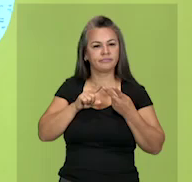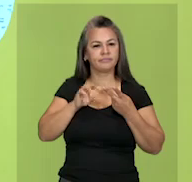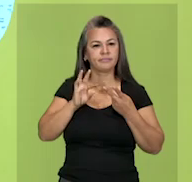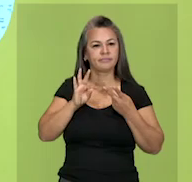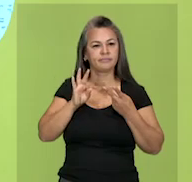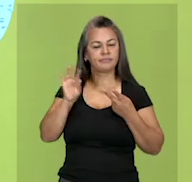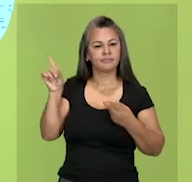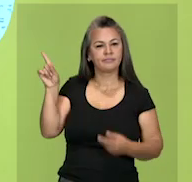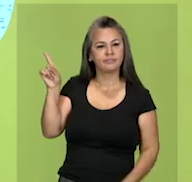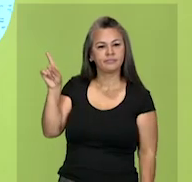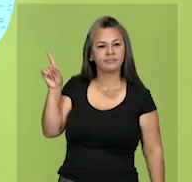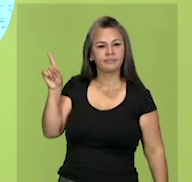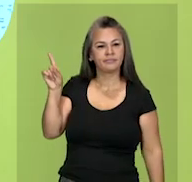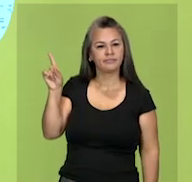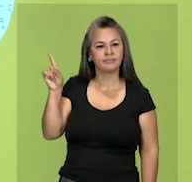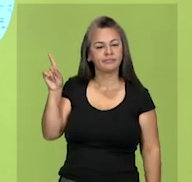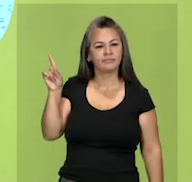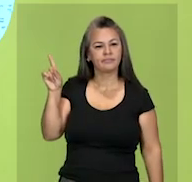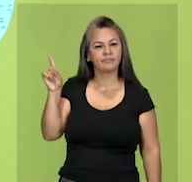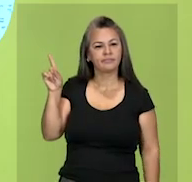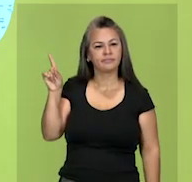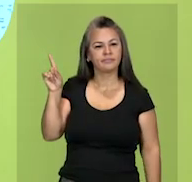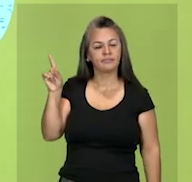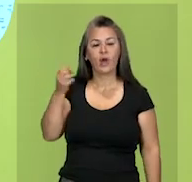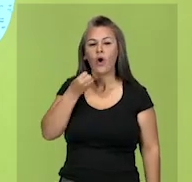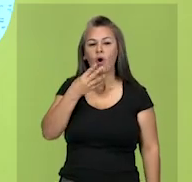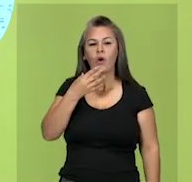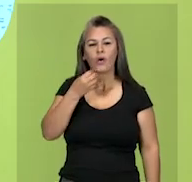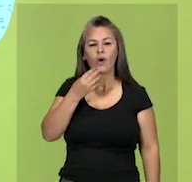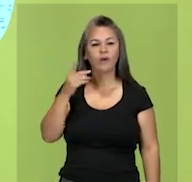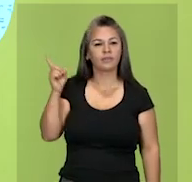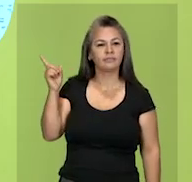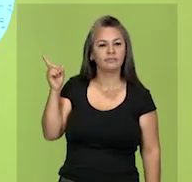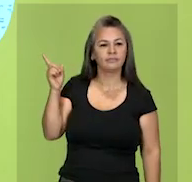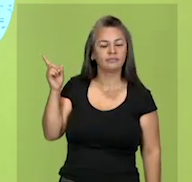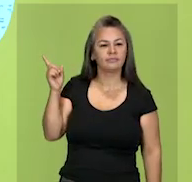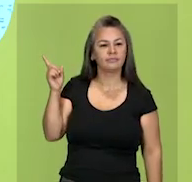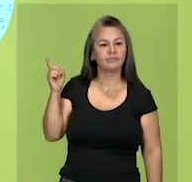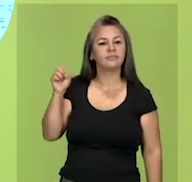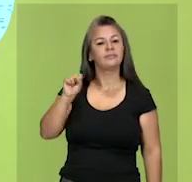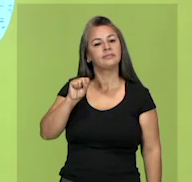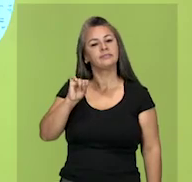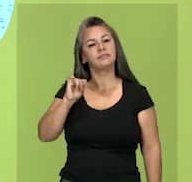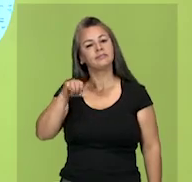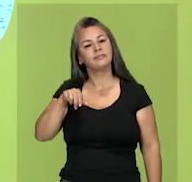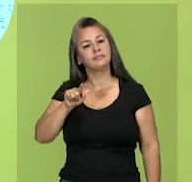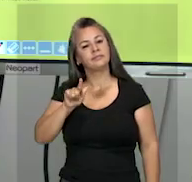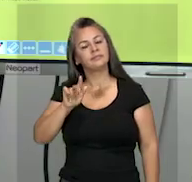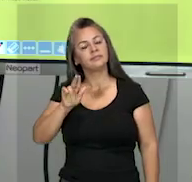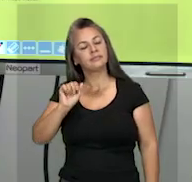que é essa ilhazinha que está aqui, Hong Kong, que é uma cidade aqui na China, e Singapura, que é uma outra cidade que está por aqui também.